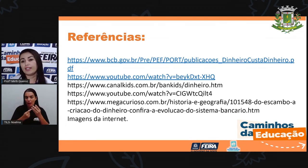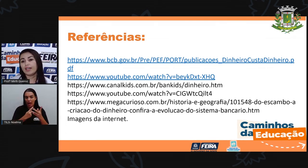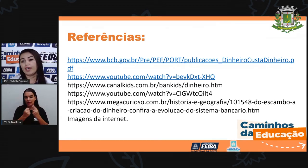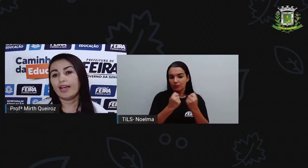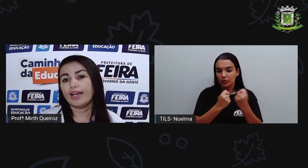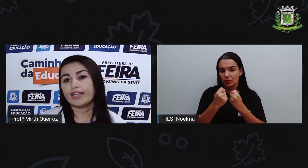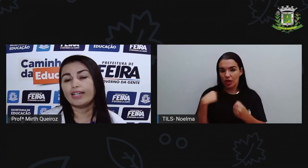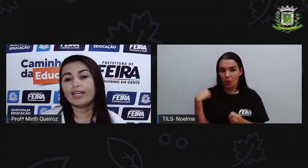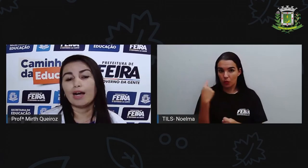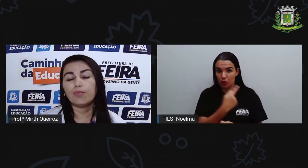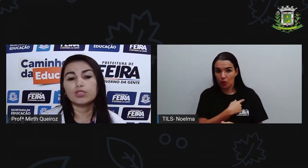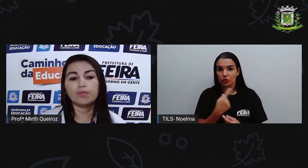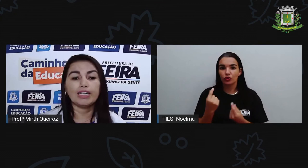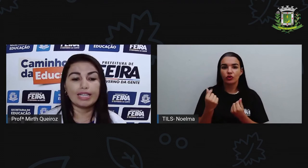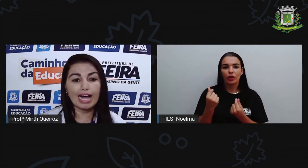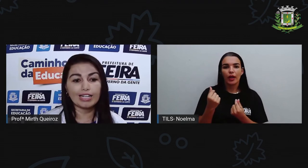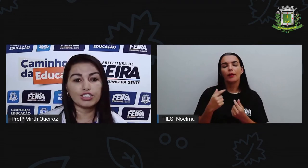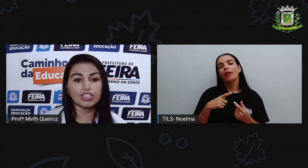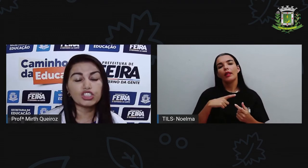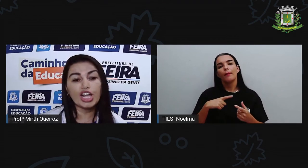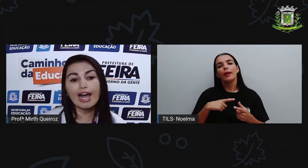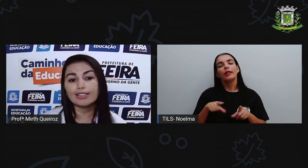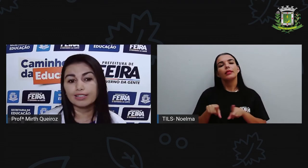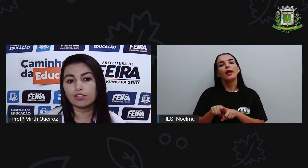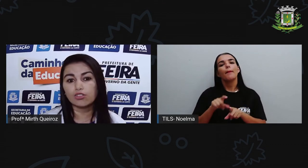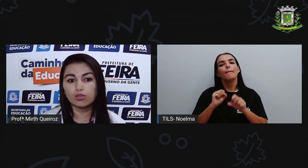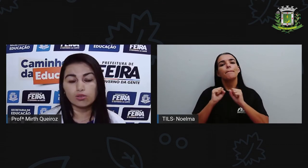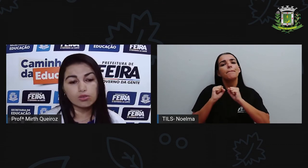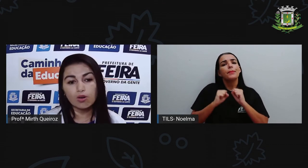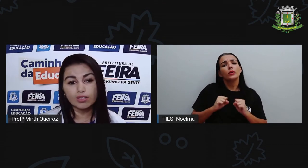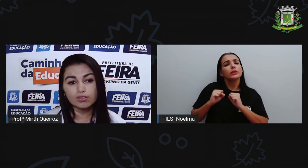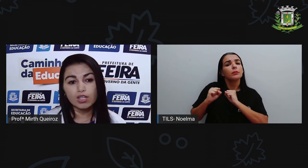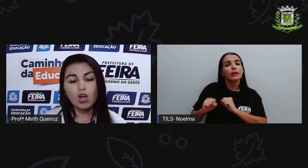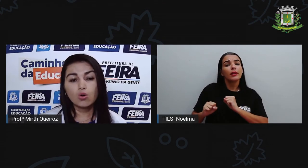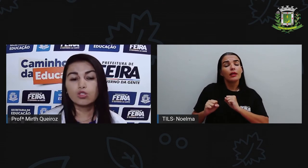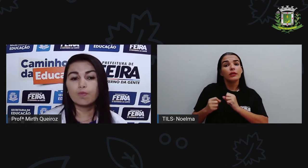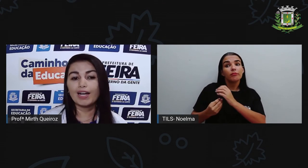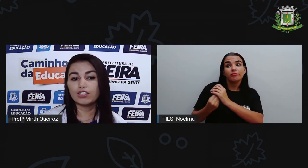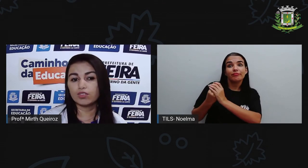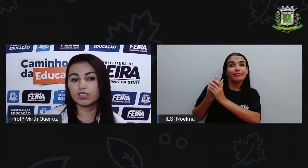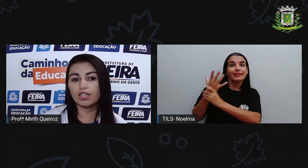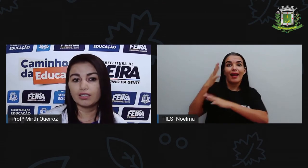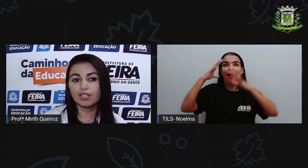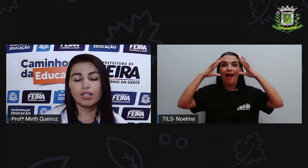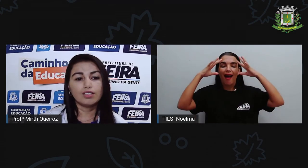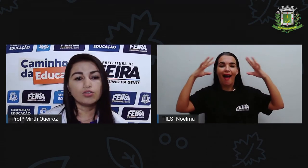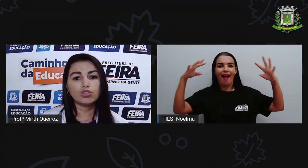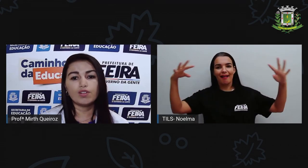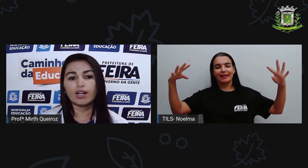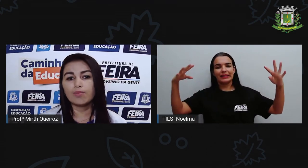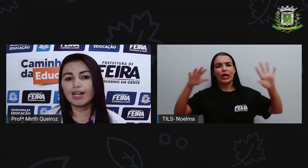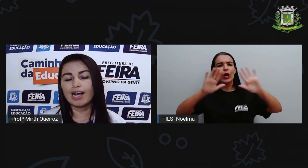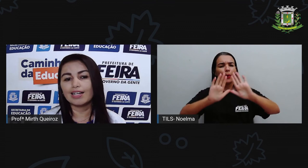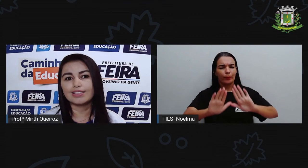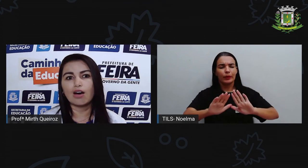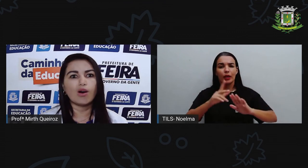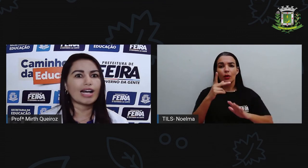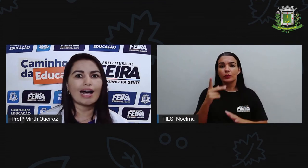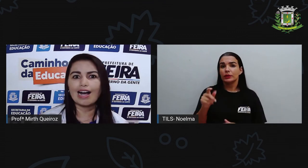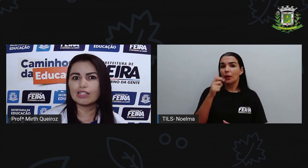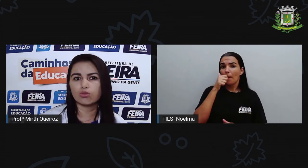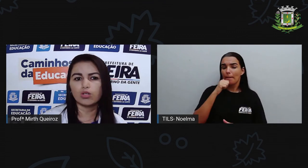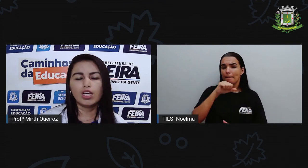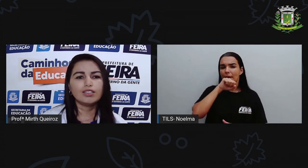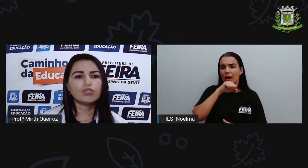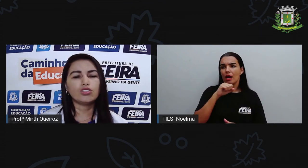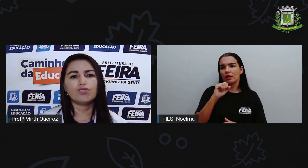também cria a possibilidade de a gente realizar os nossos sonhos. Os pais de vocês não tiveram uma casa ao